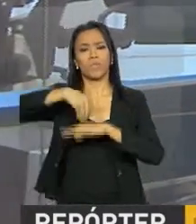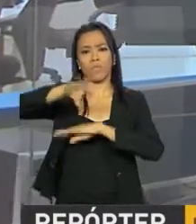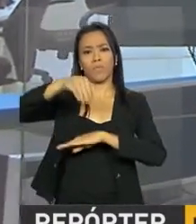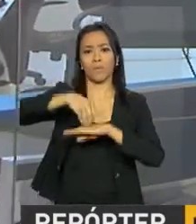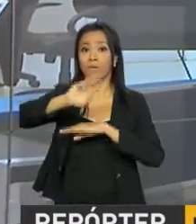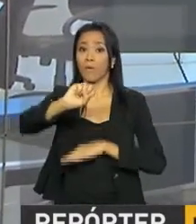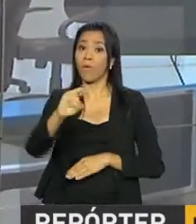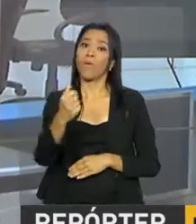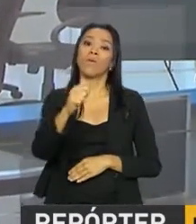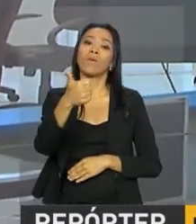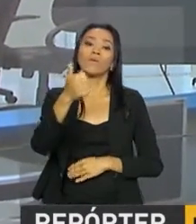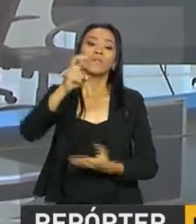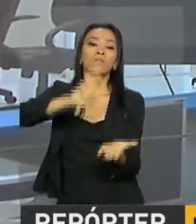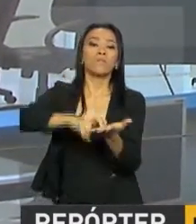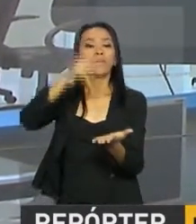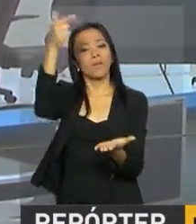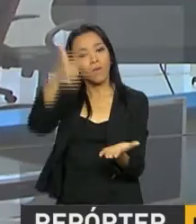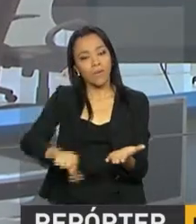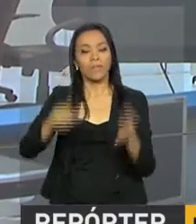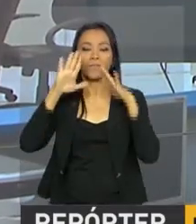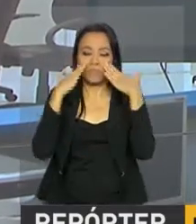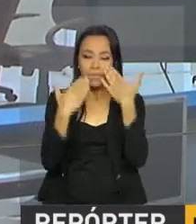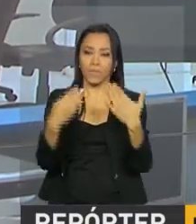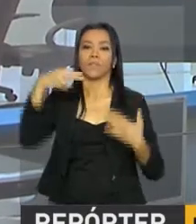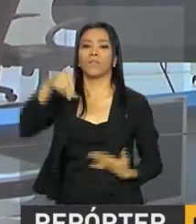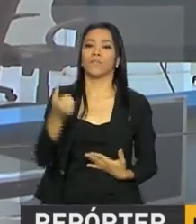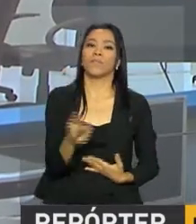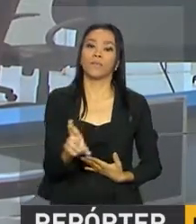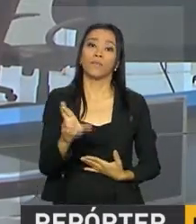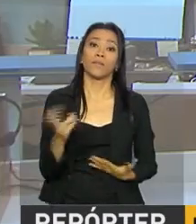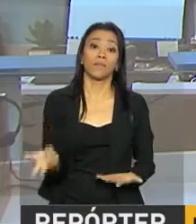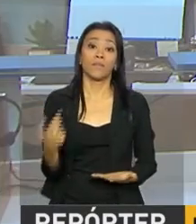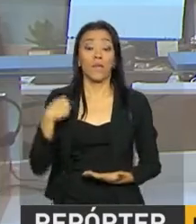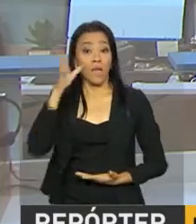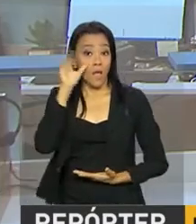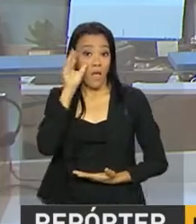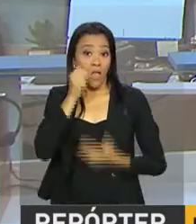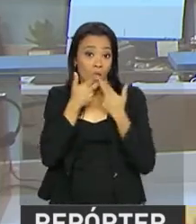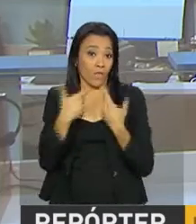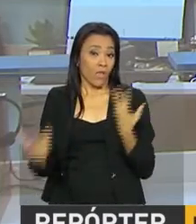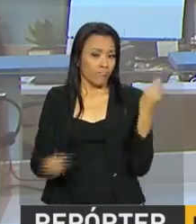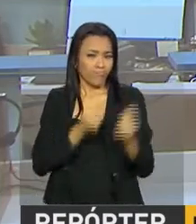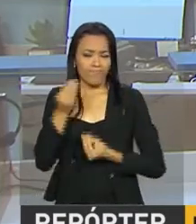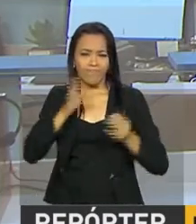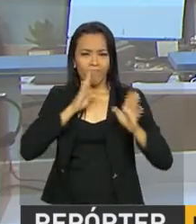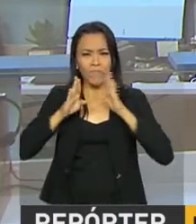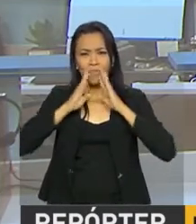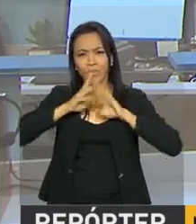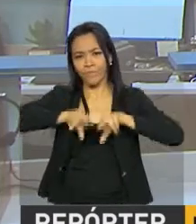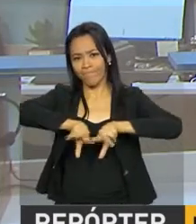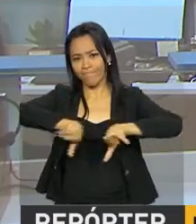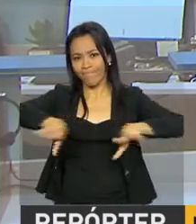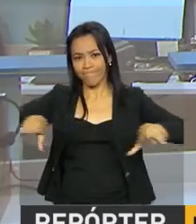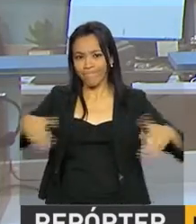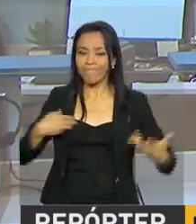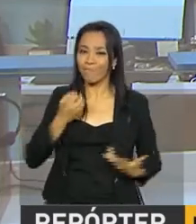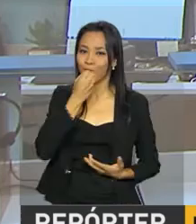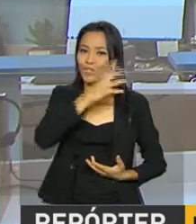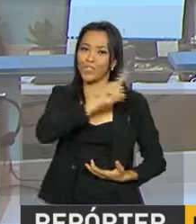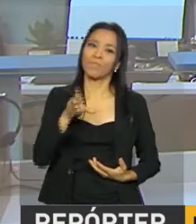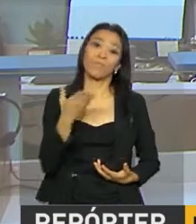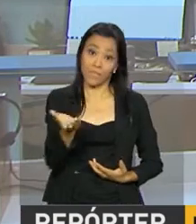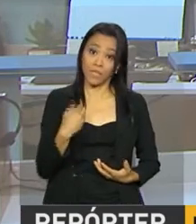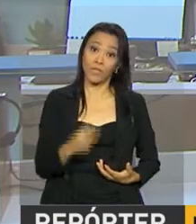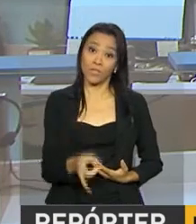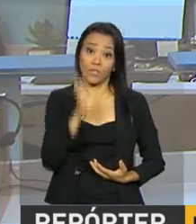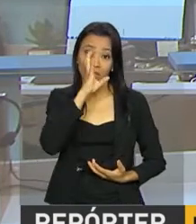ou às 11 da manhã, na próxima edição do Repórter NBR. Acompanhe as novidades também pelas nossas redes sociais. Um bom dia para